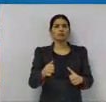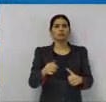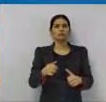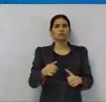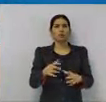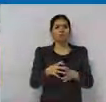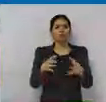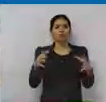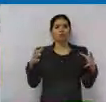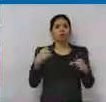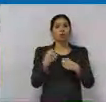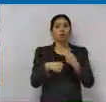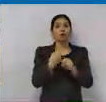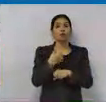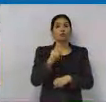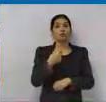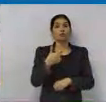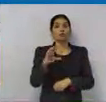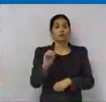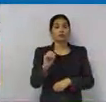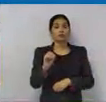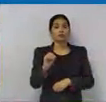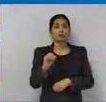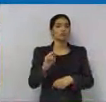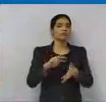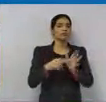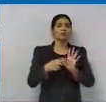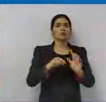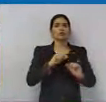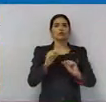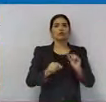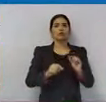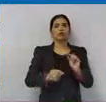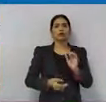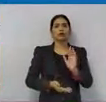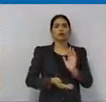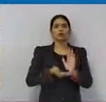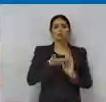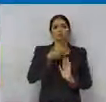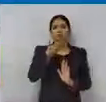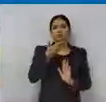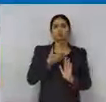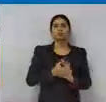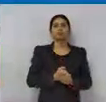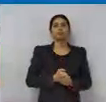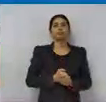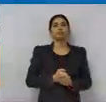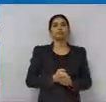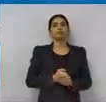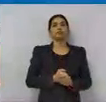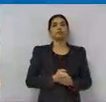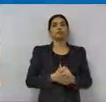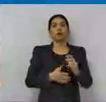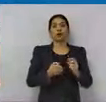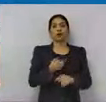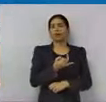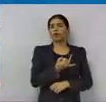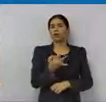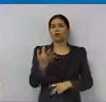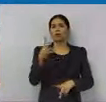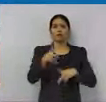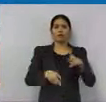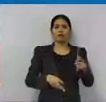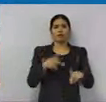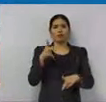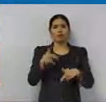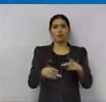2020, que caracteriza o aumento. E esse aumento dessa densidade populacional no entorno dos